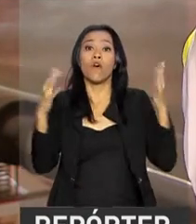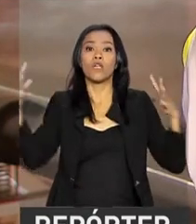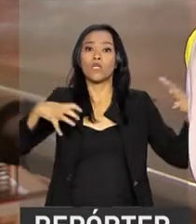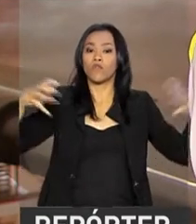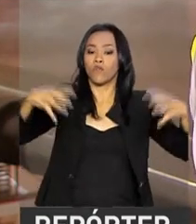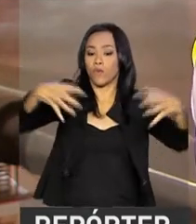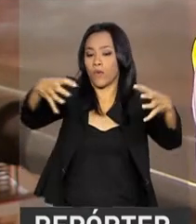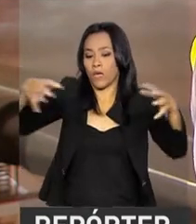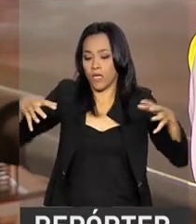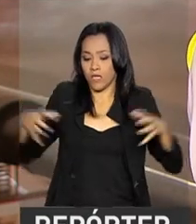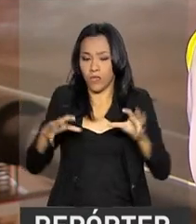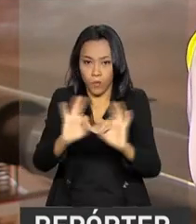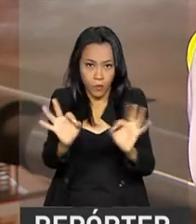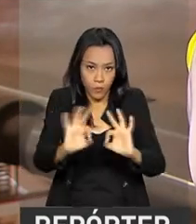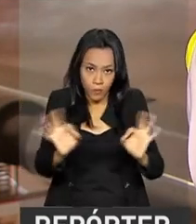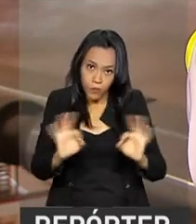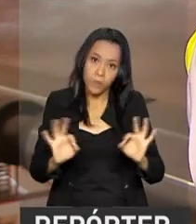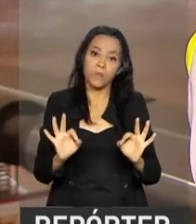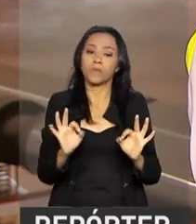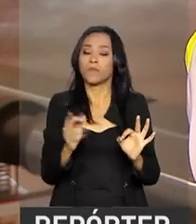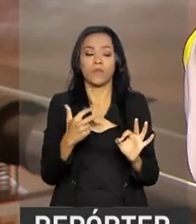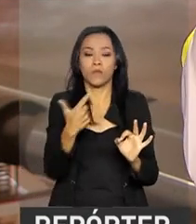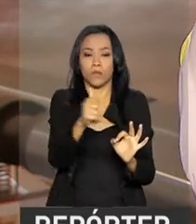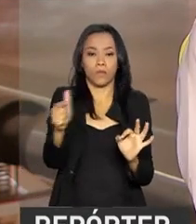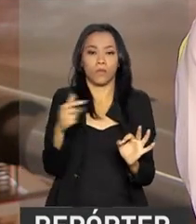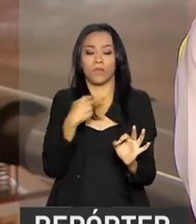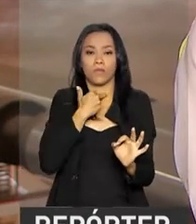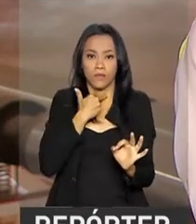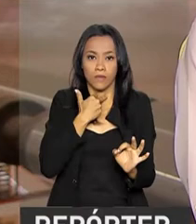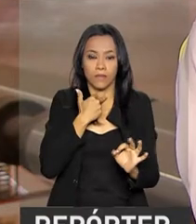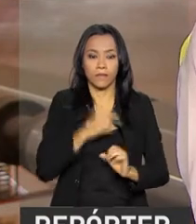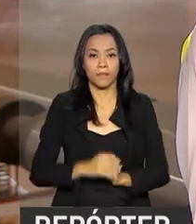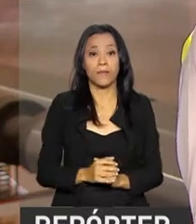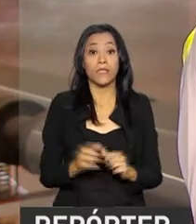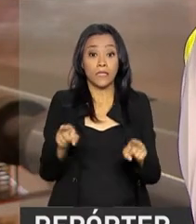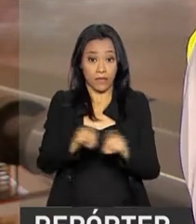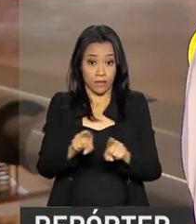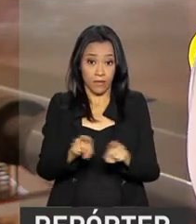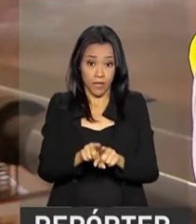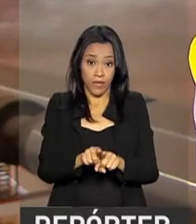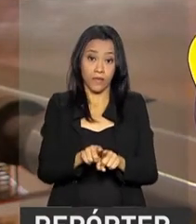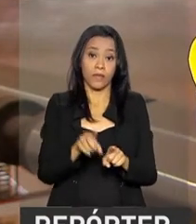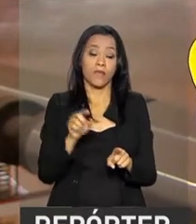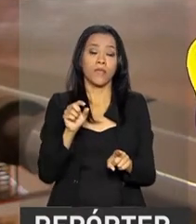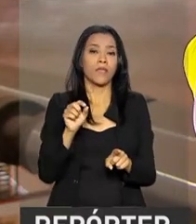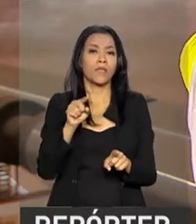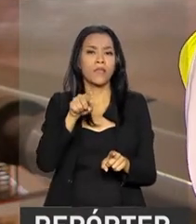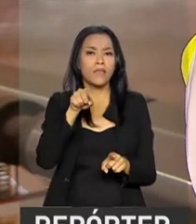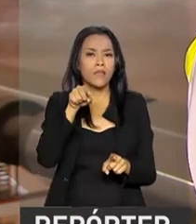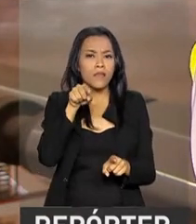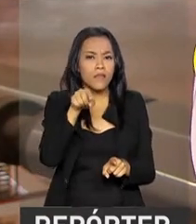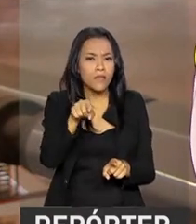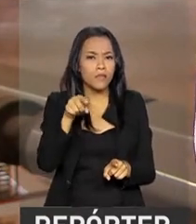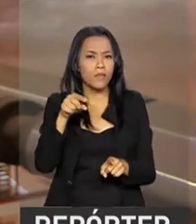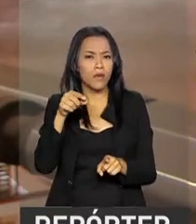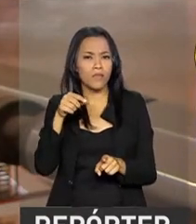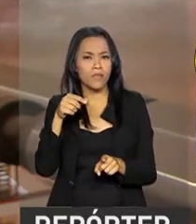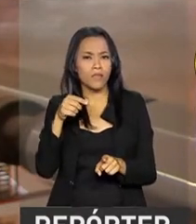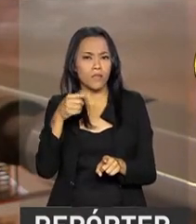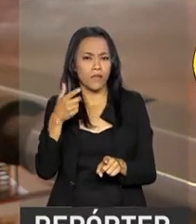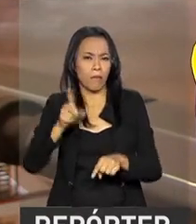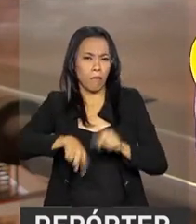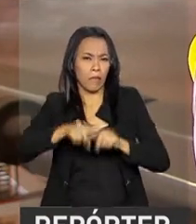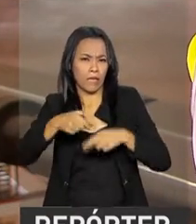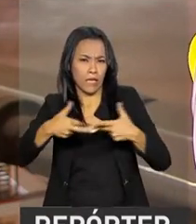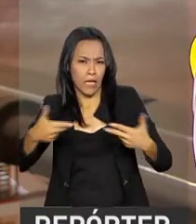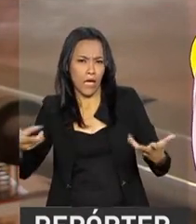Em amplitudes aceitáveis, né? E também, se eu trafegar em cima dela, equipamentos que eu ponho em cima